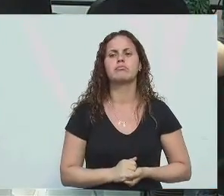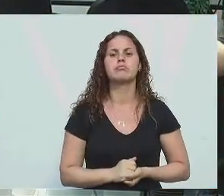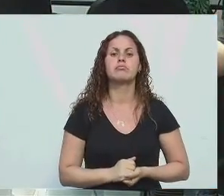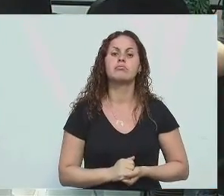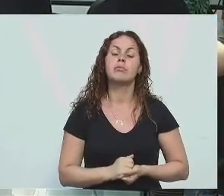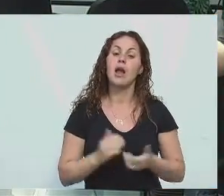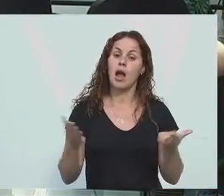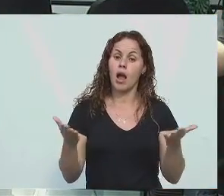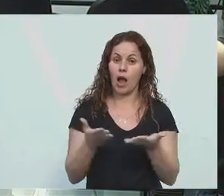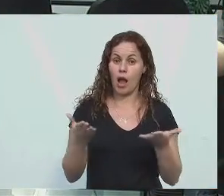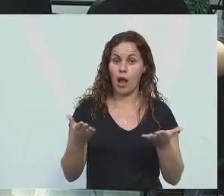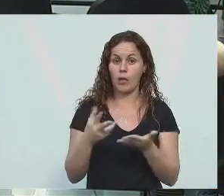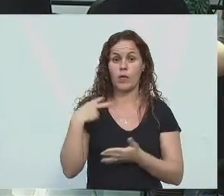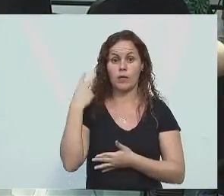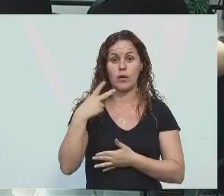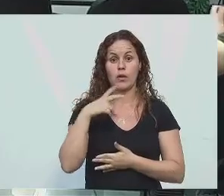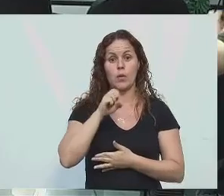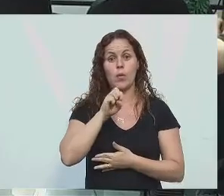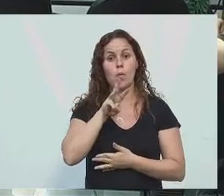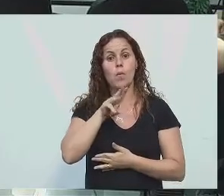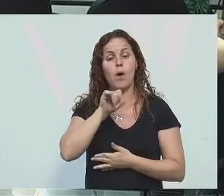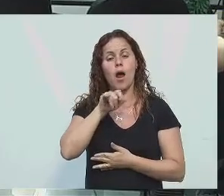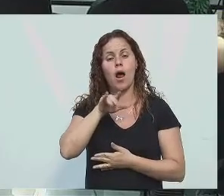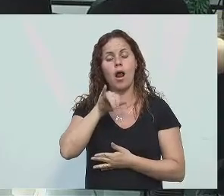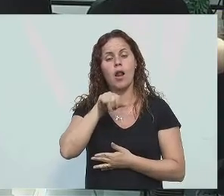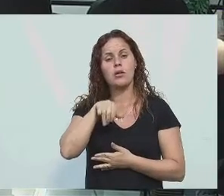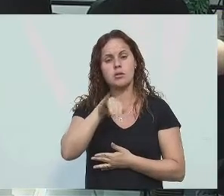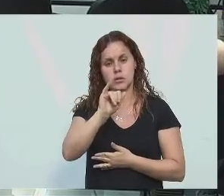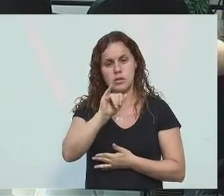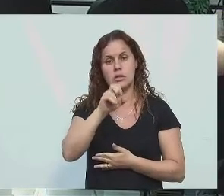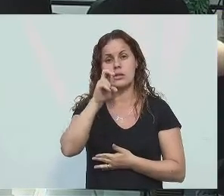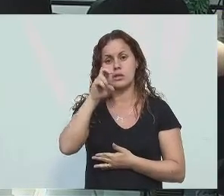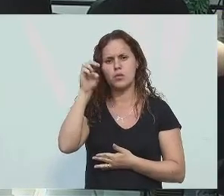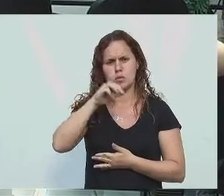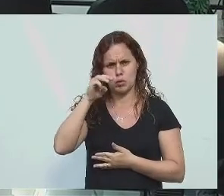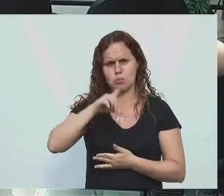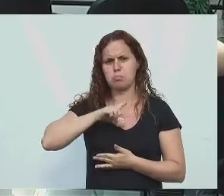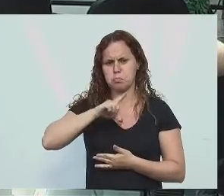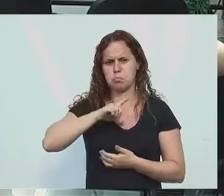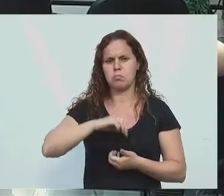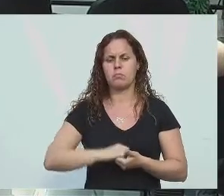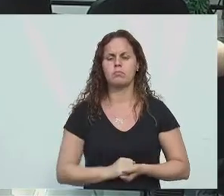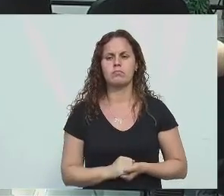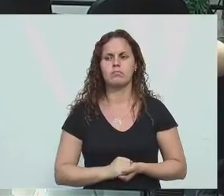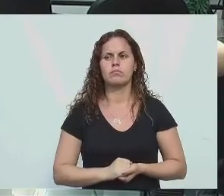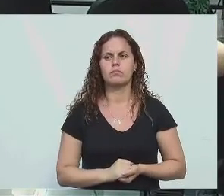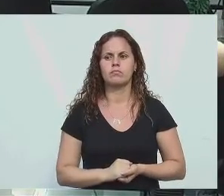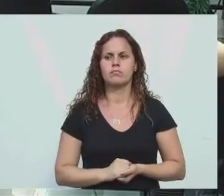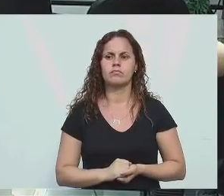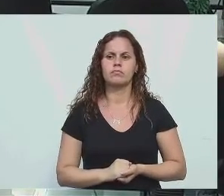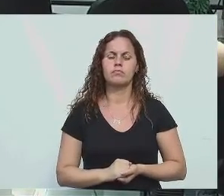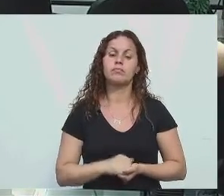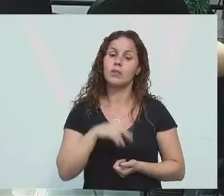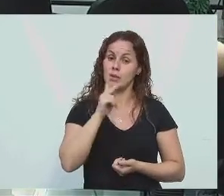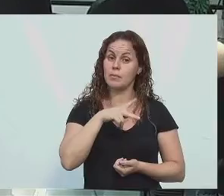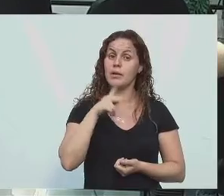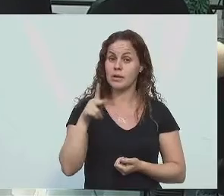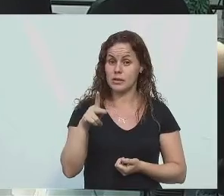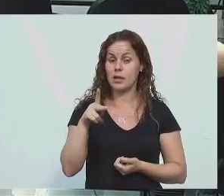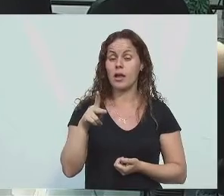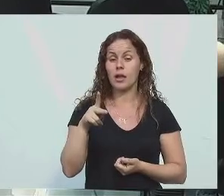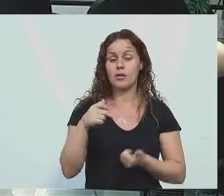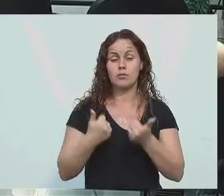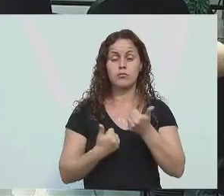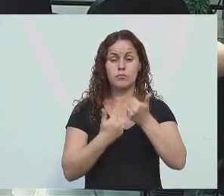Com a palavra, o vereador Wallace Arlindo Caldeirão. O senhor tem 5 minutos. Senhor presidente em exercício, Sávio